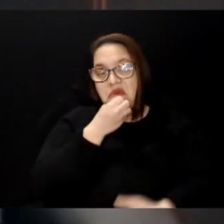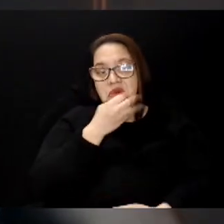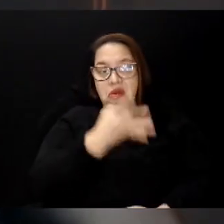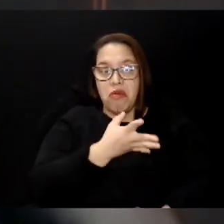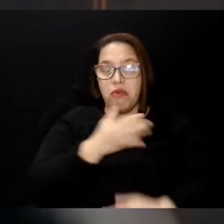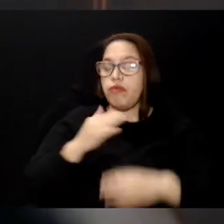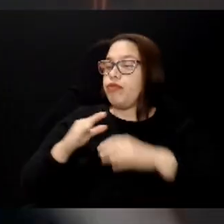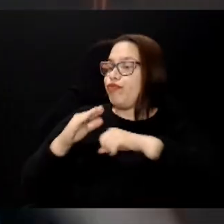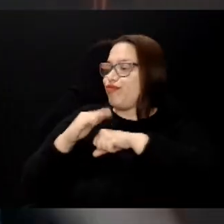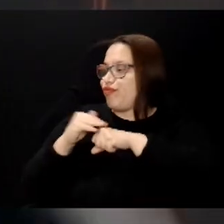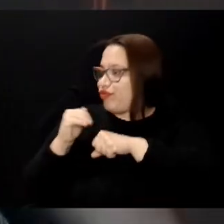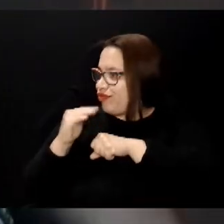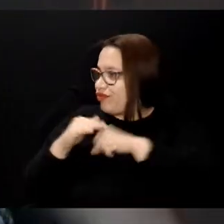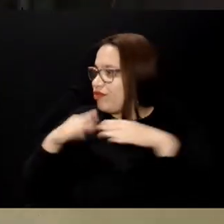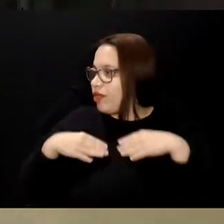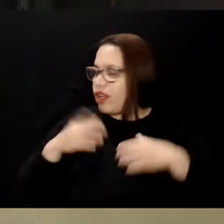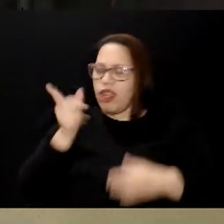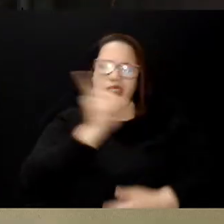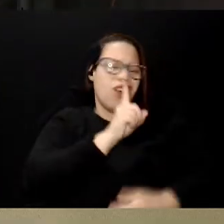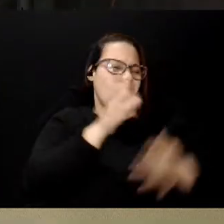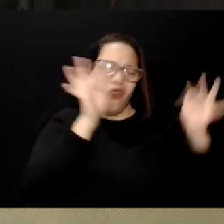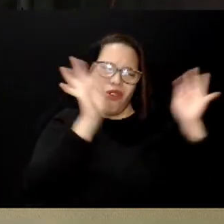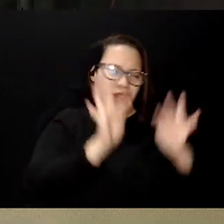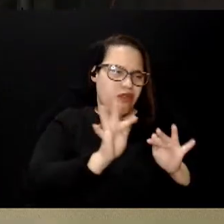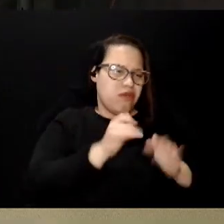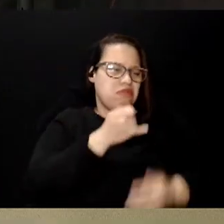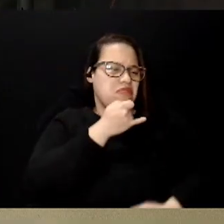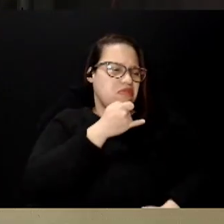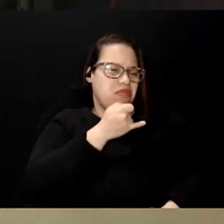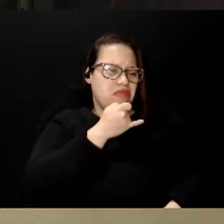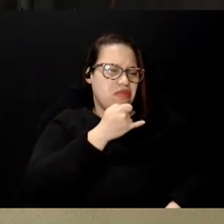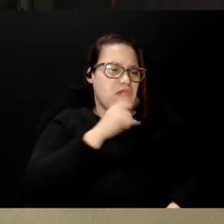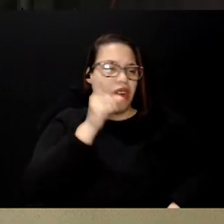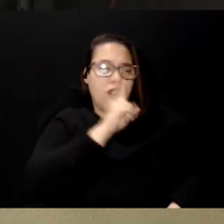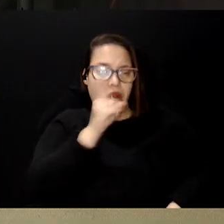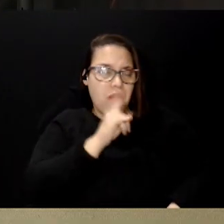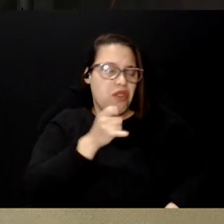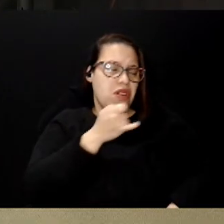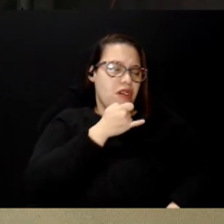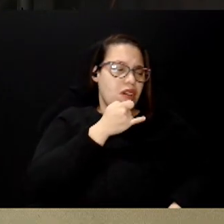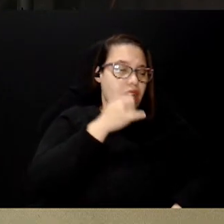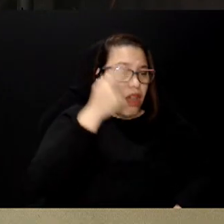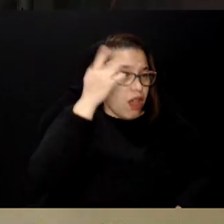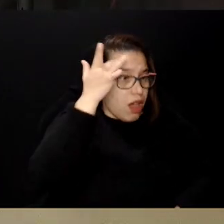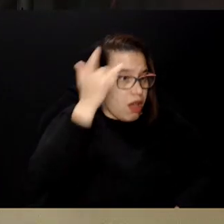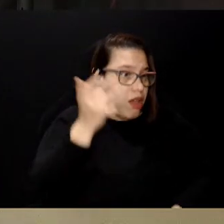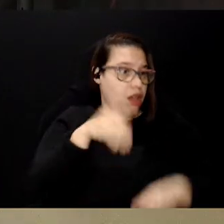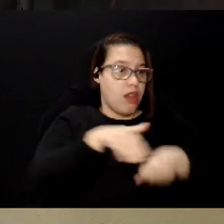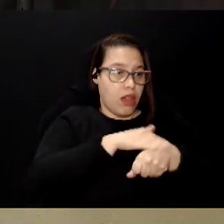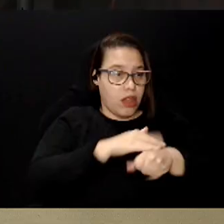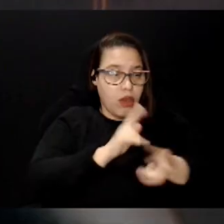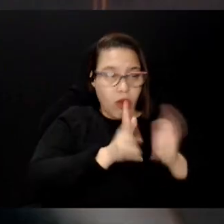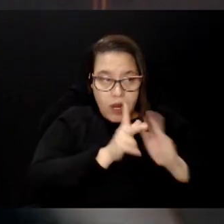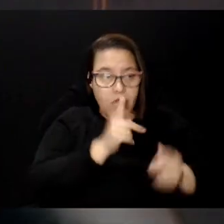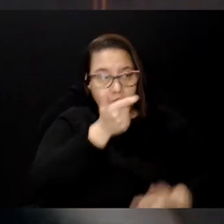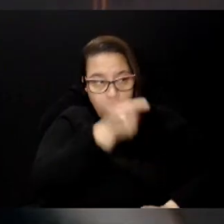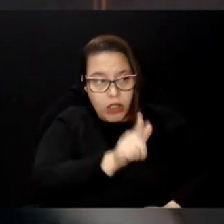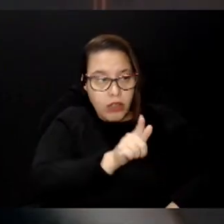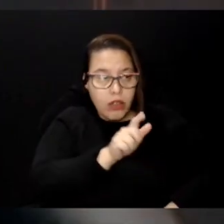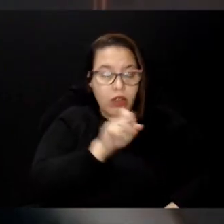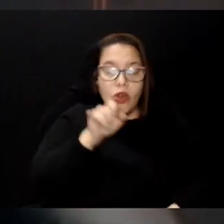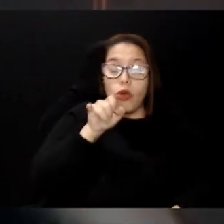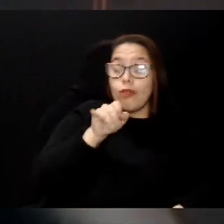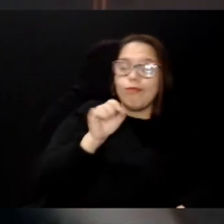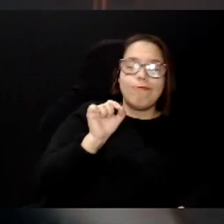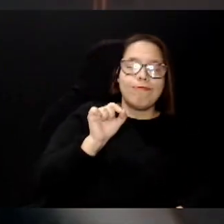Não fique triste, amanhã com a cabeça esfriada, tente conversar com ele. Só que o que é isso? É uma